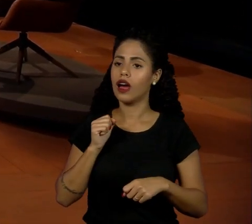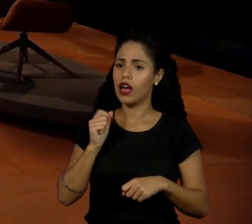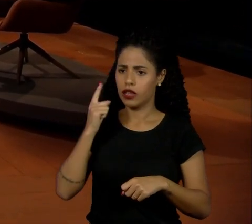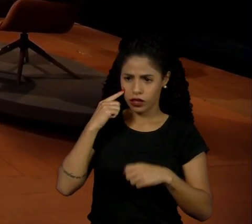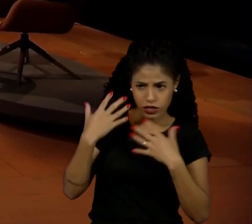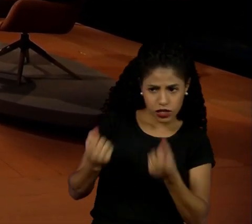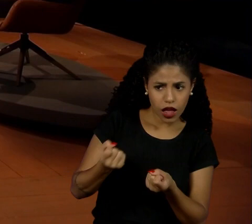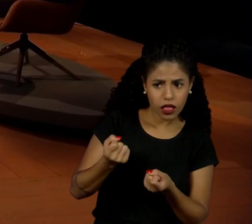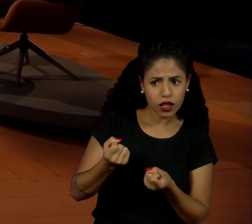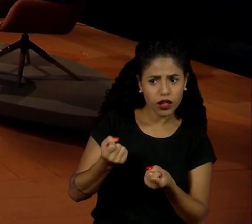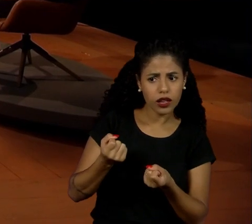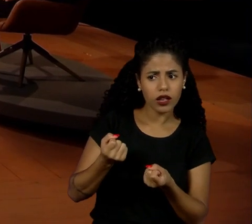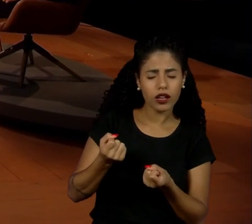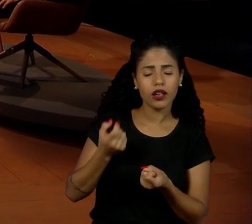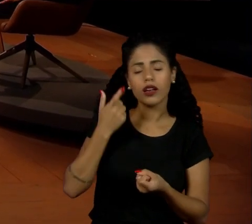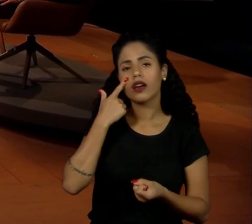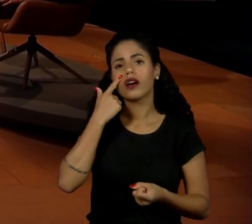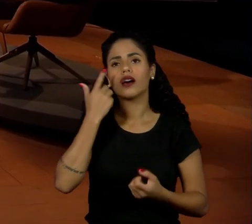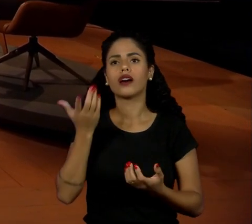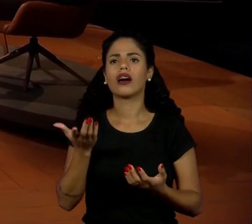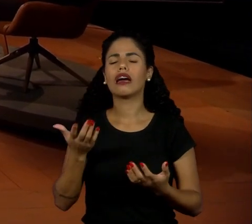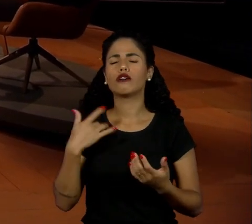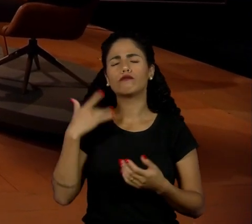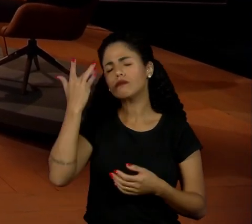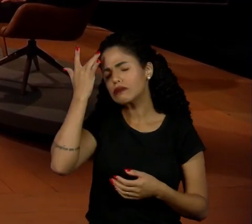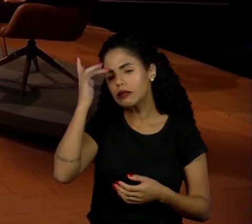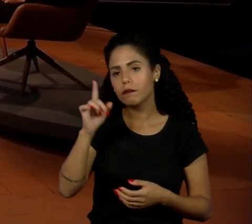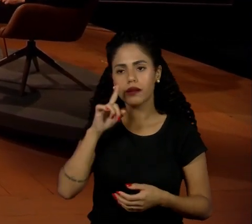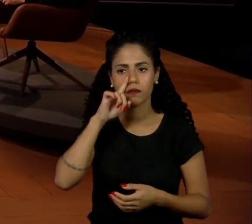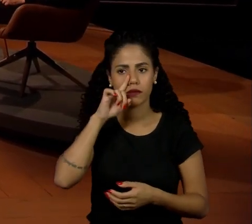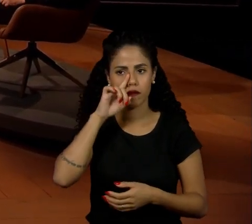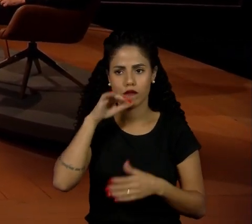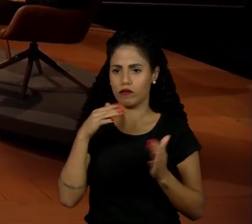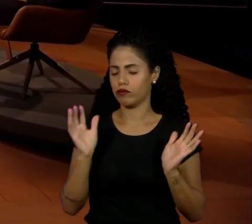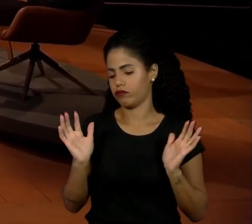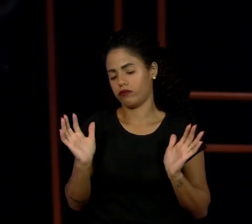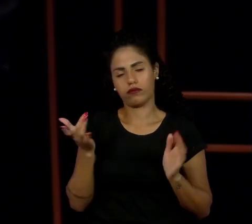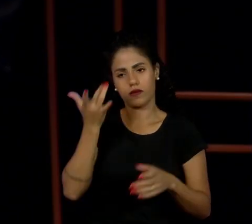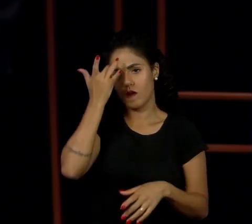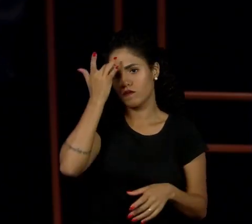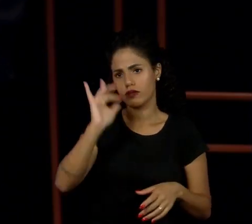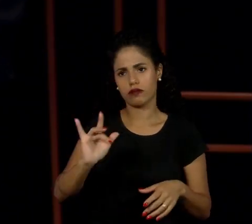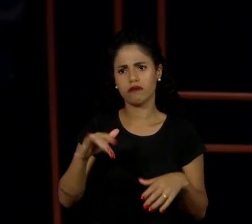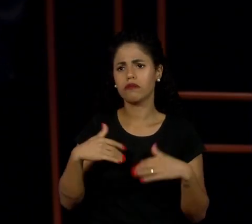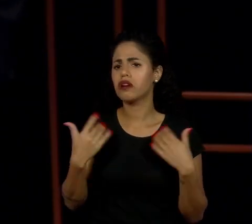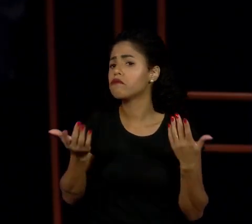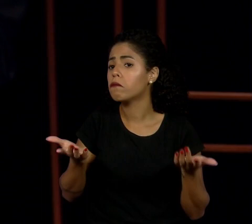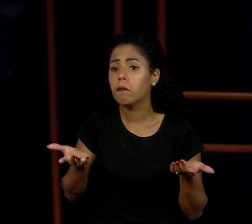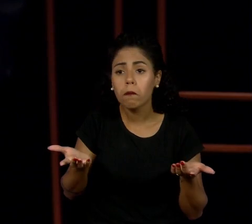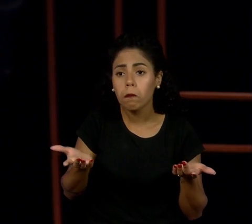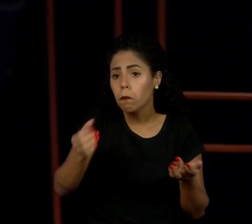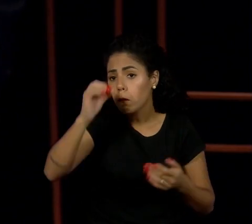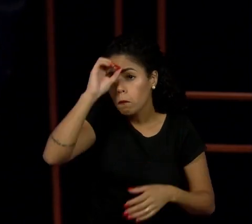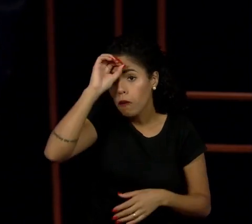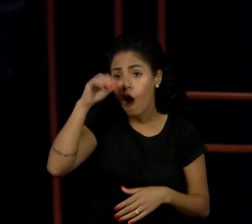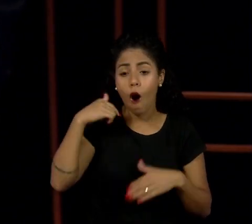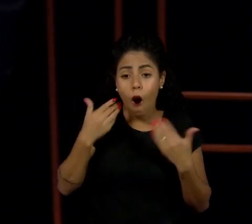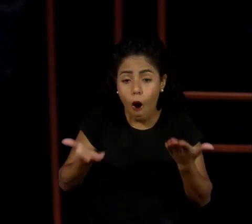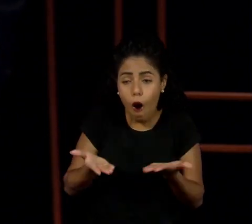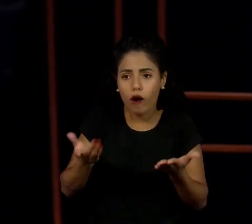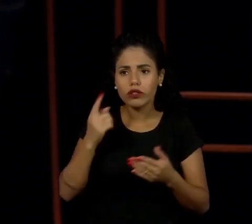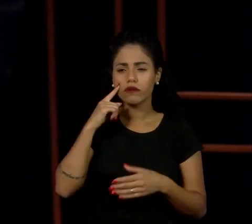topa, Maitê, topa, os caras... Eu não tinha essa noção do perigo, que ela falou que era perigoso. Eu não tinha a menor... Hoje, olhando isso, eu